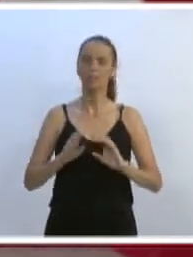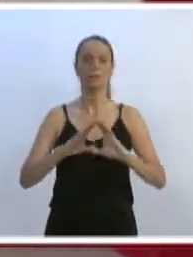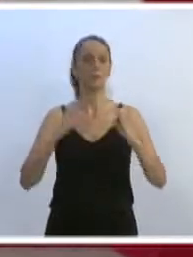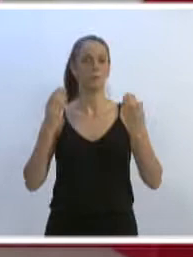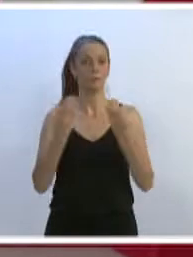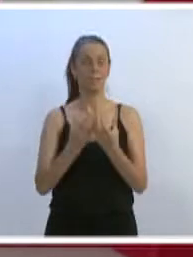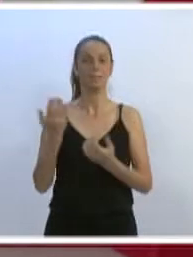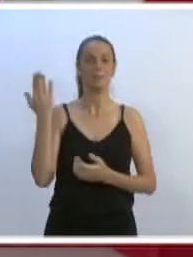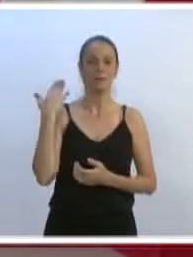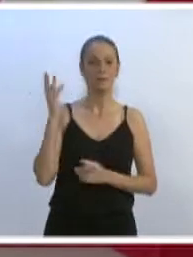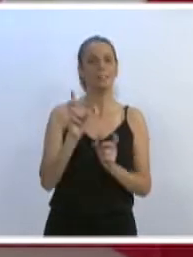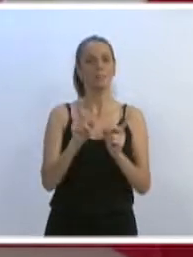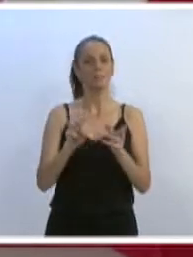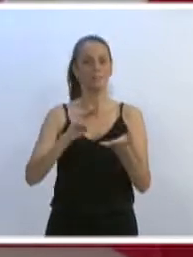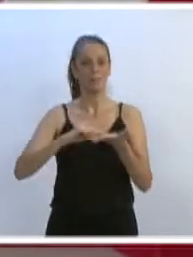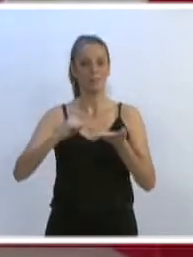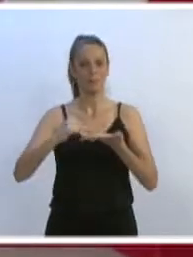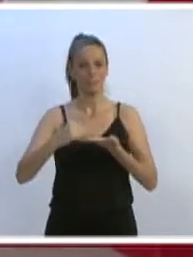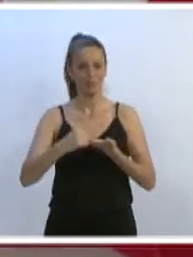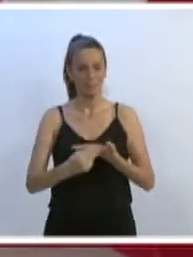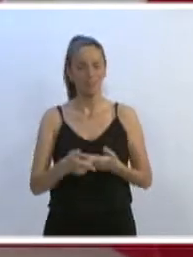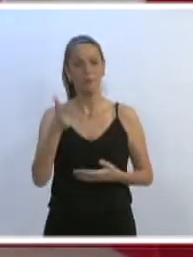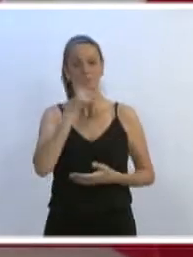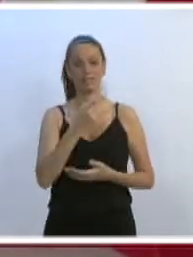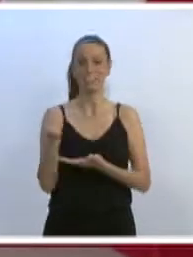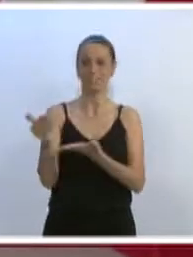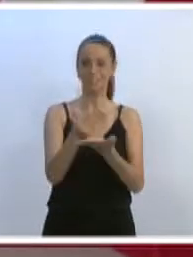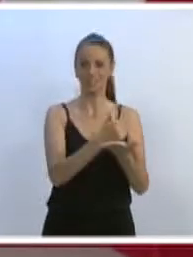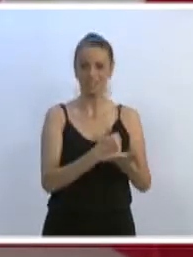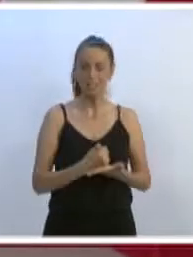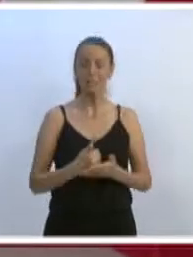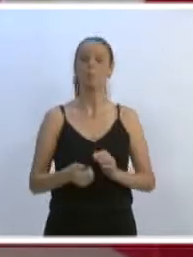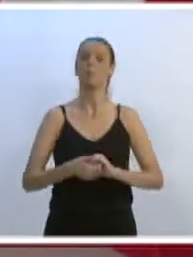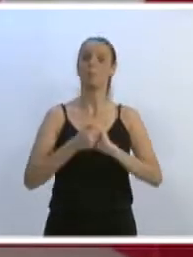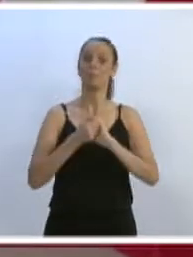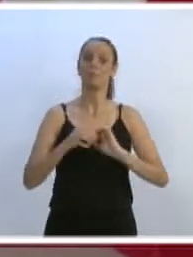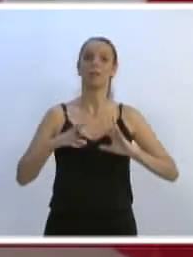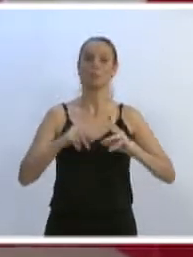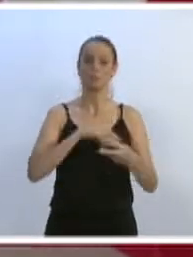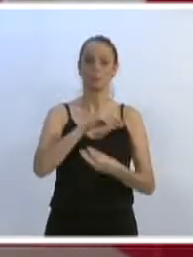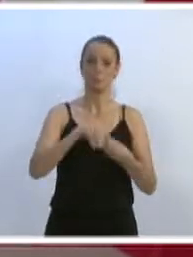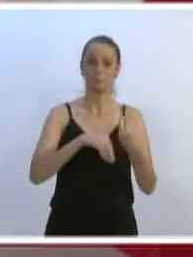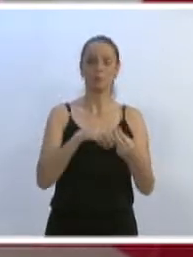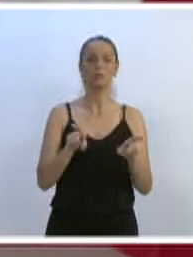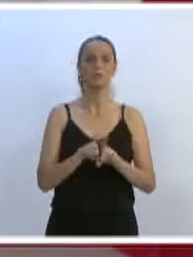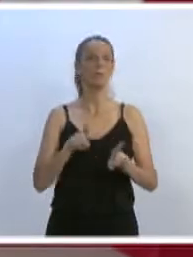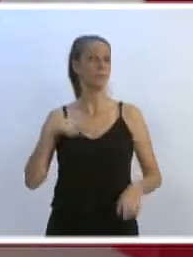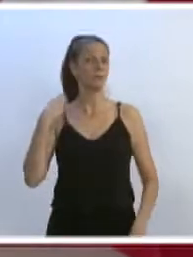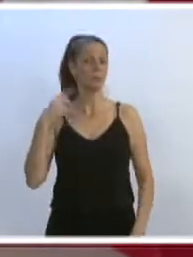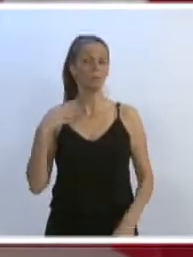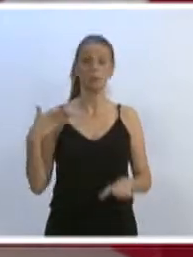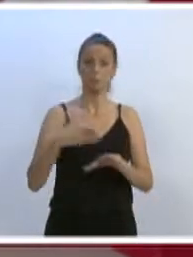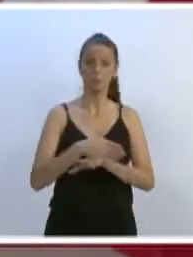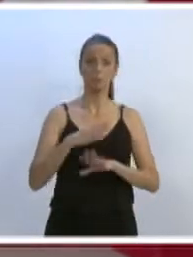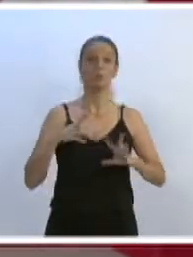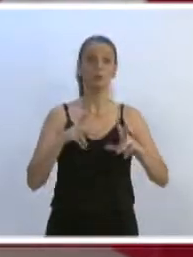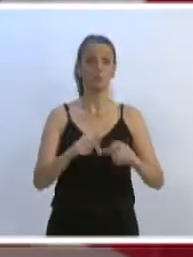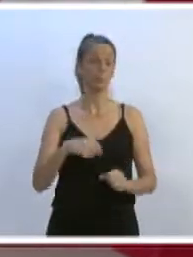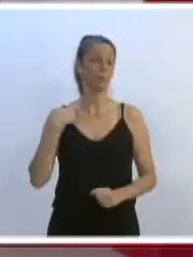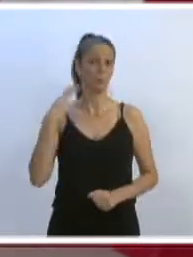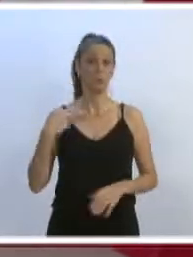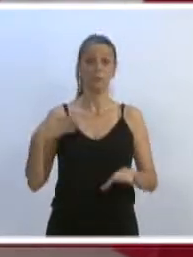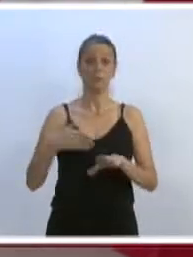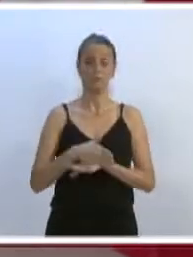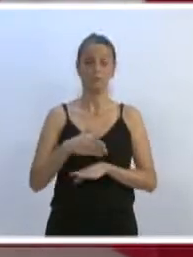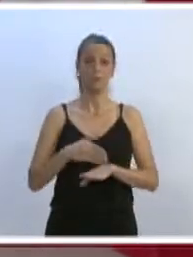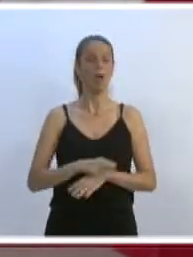tê-la da comunidade estava presente parabéns a todos os envolvidos aos deputados que estiveram presente ali a todos os vereadores e